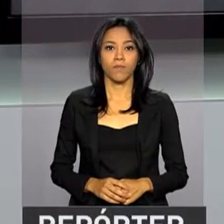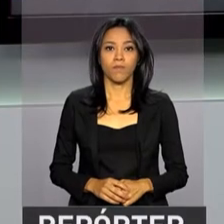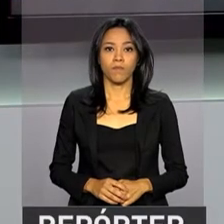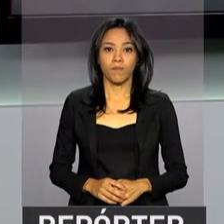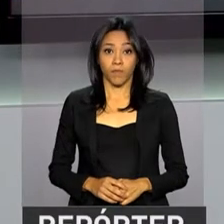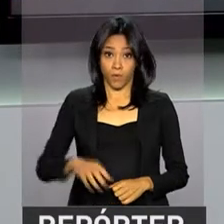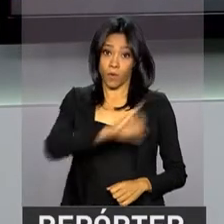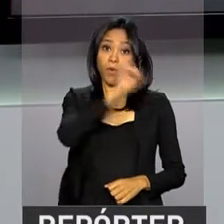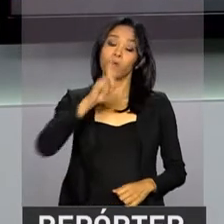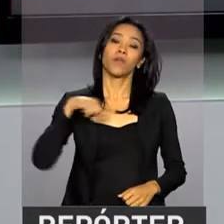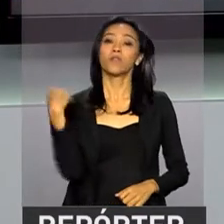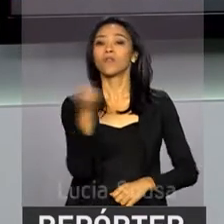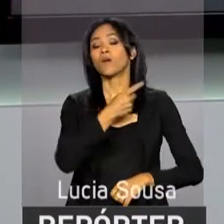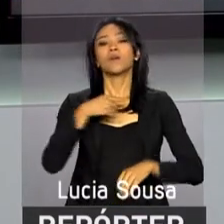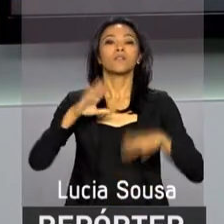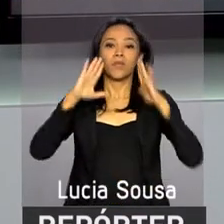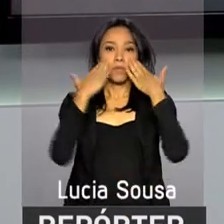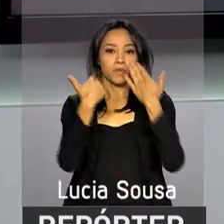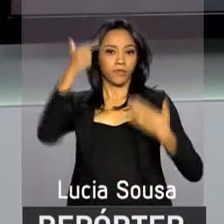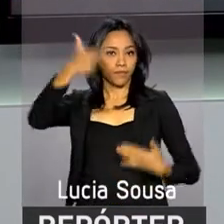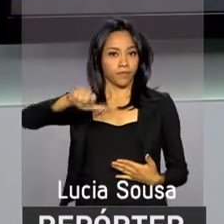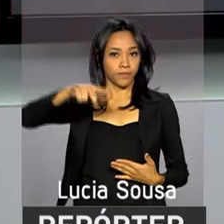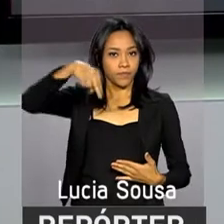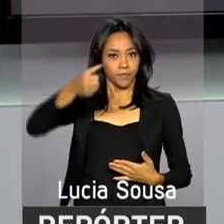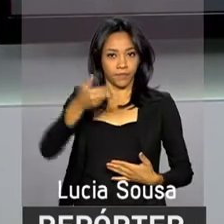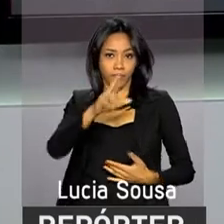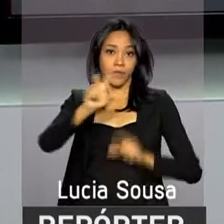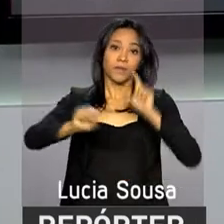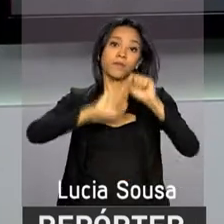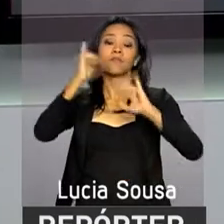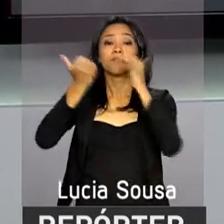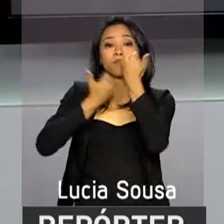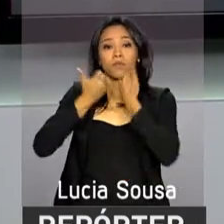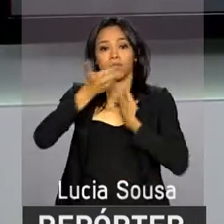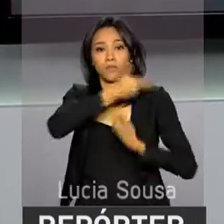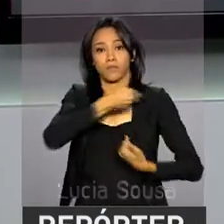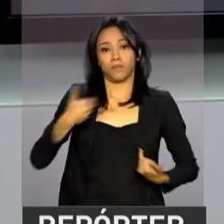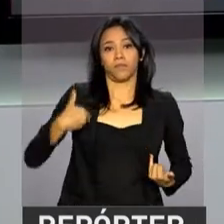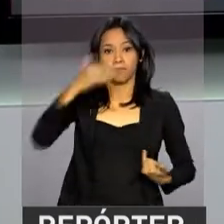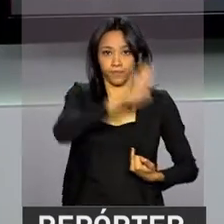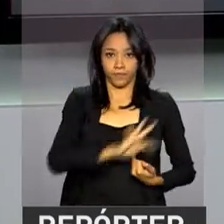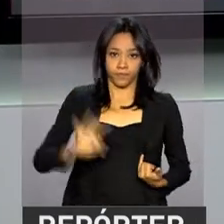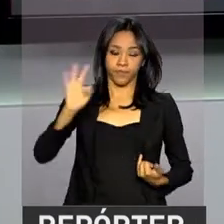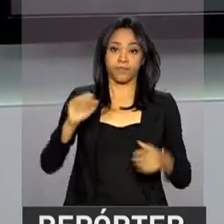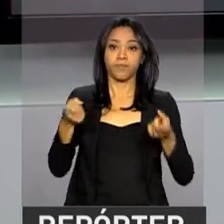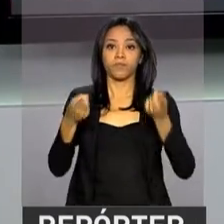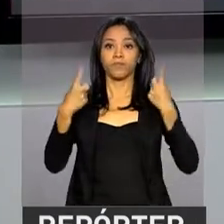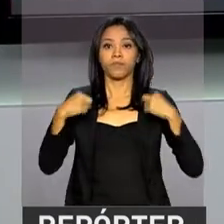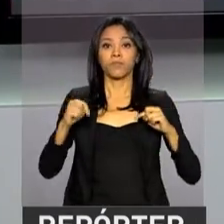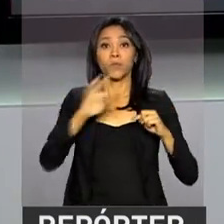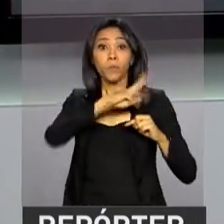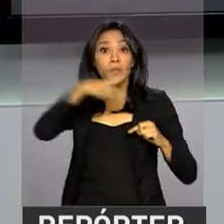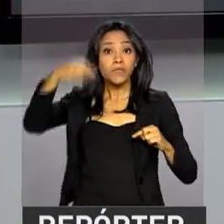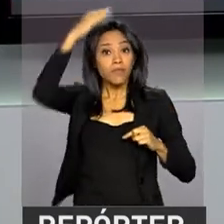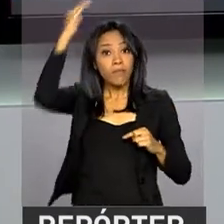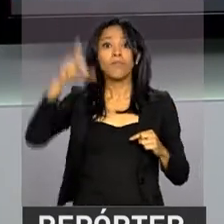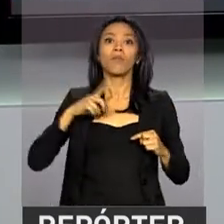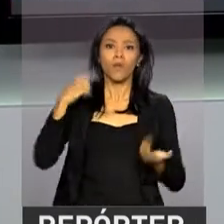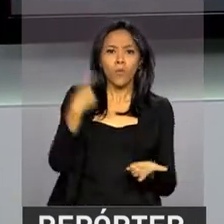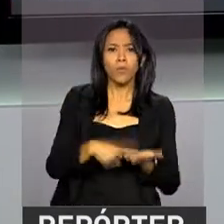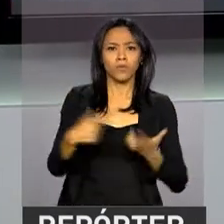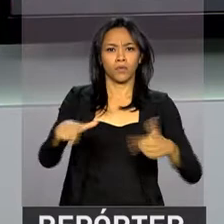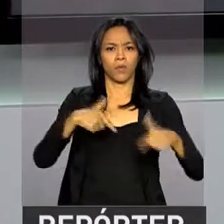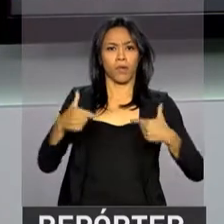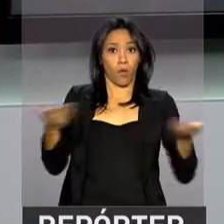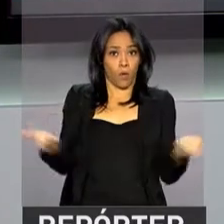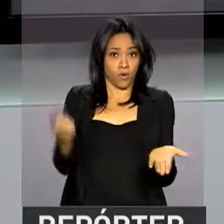olá estamos de volta com o repórter nbr as notícias do governo federal o presidente michel temer tem agenda hoje aqui em